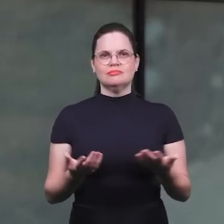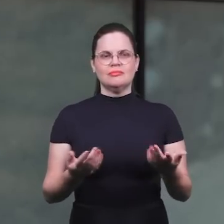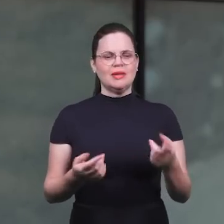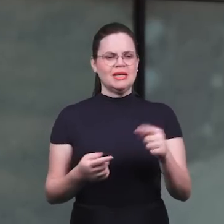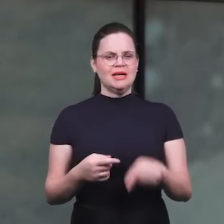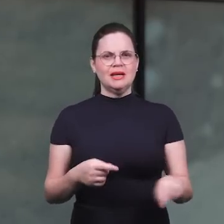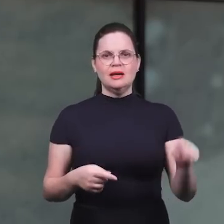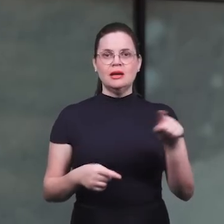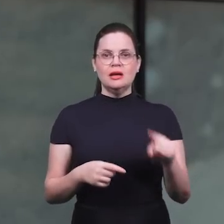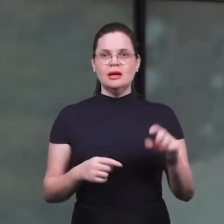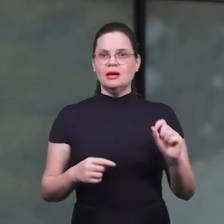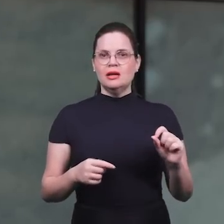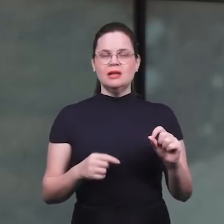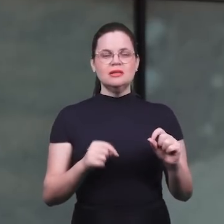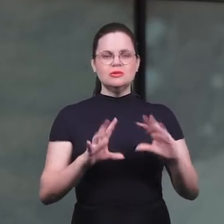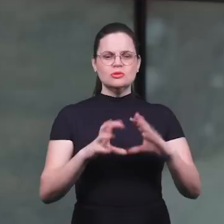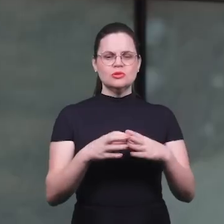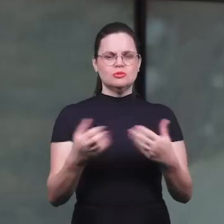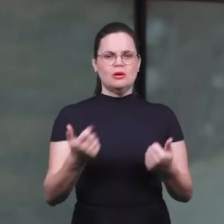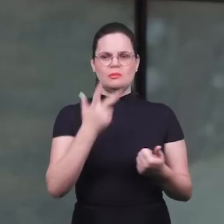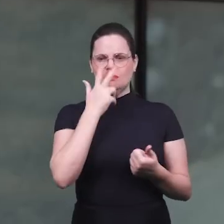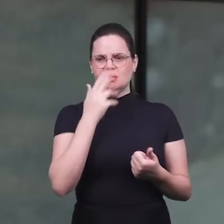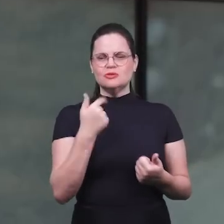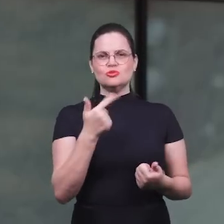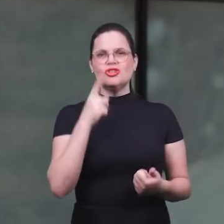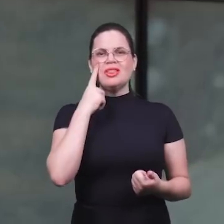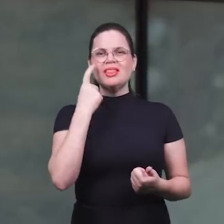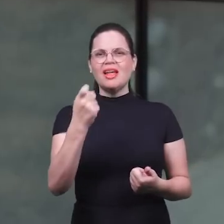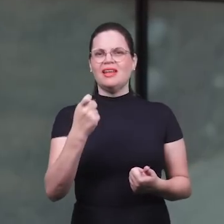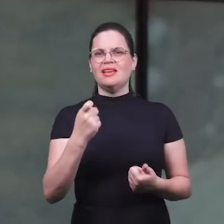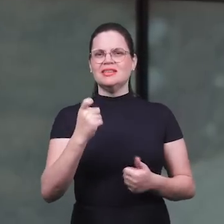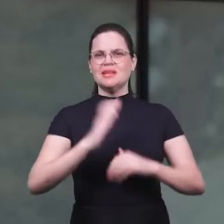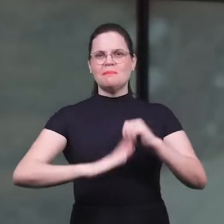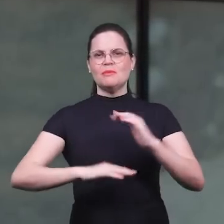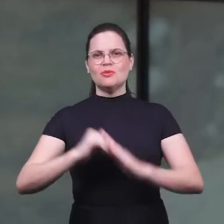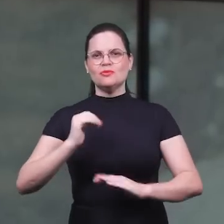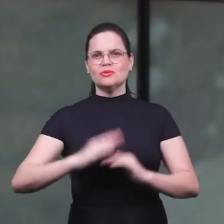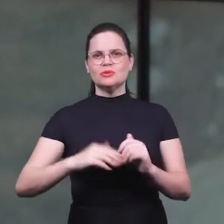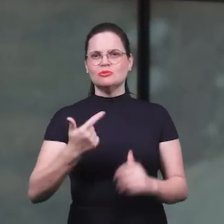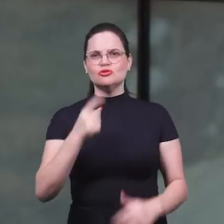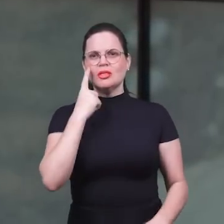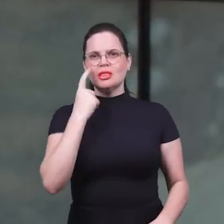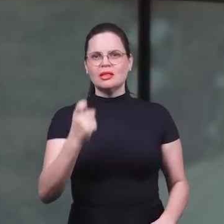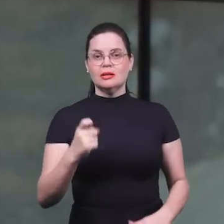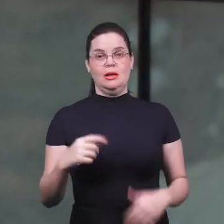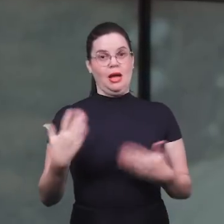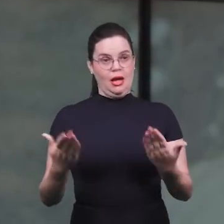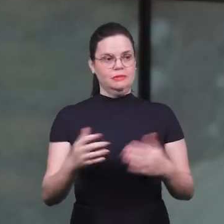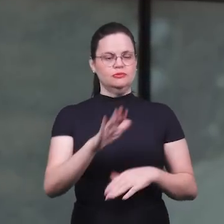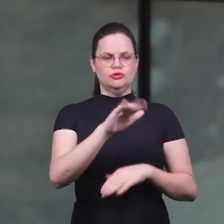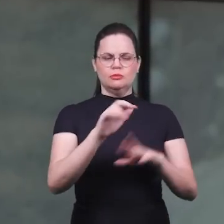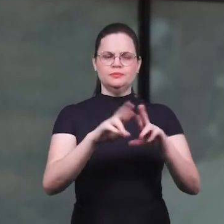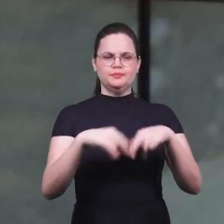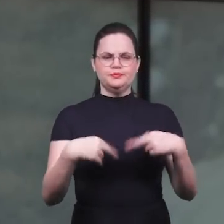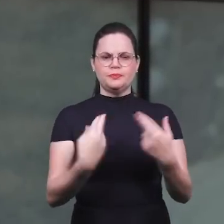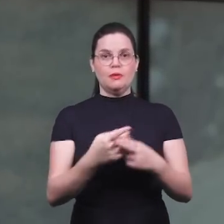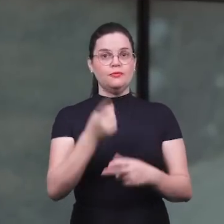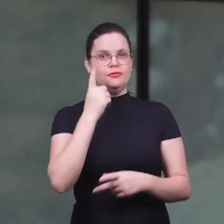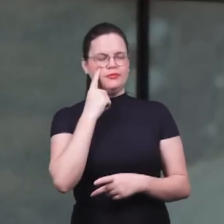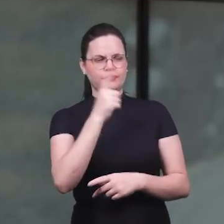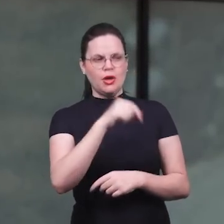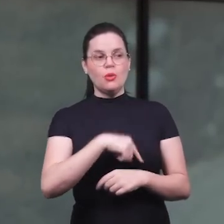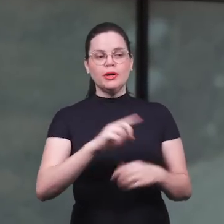pretensão dos jovens do ponto de vista profissional. E nós começamos a mostrar o que era a realidade da vida ali. Fizemos uma reunião, uma conta